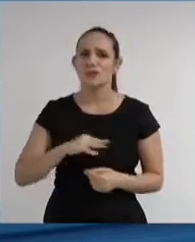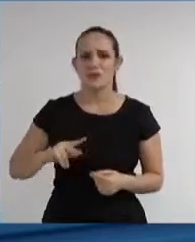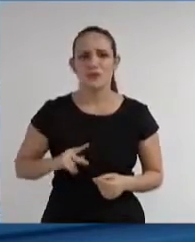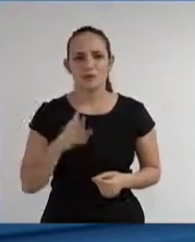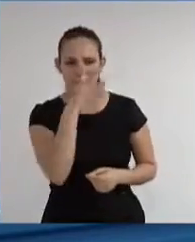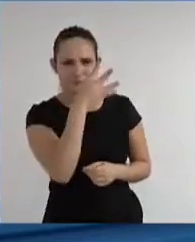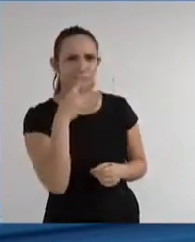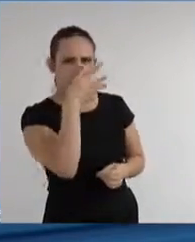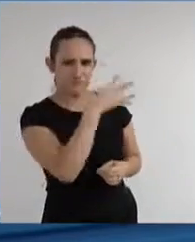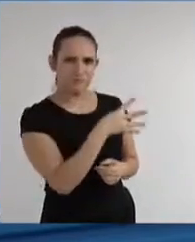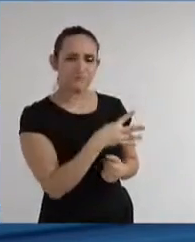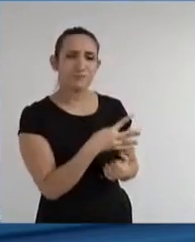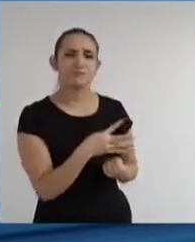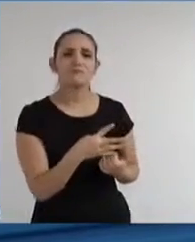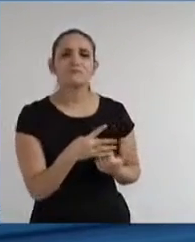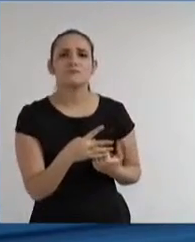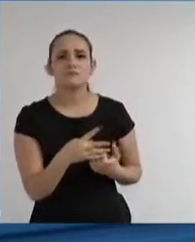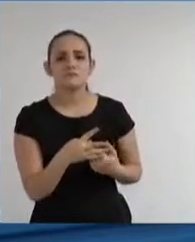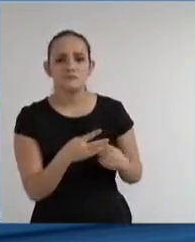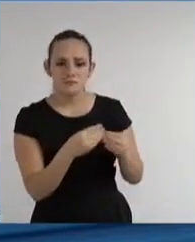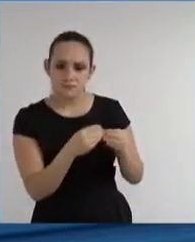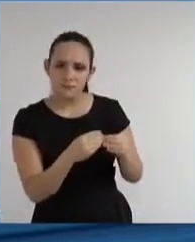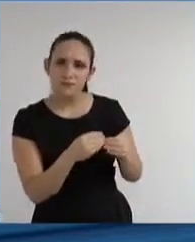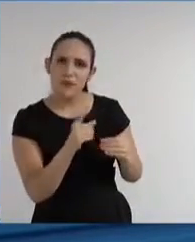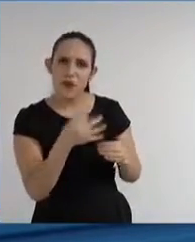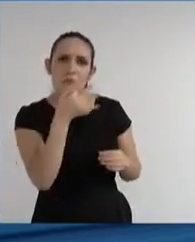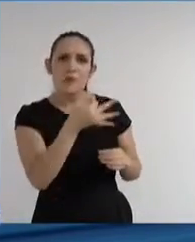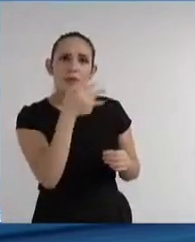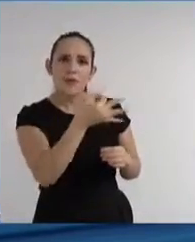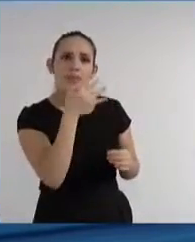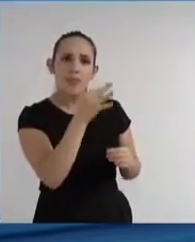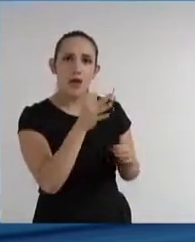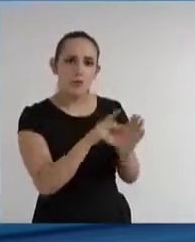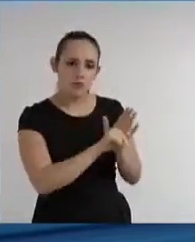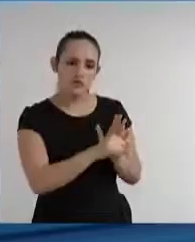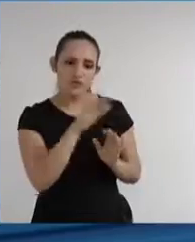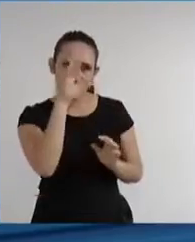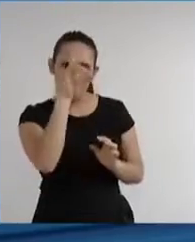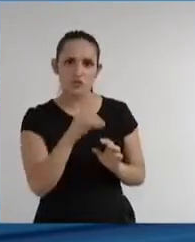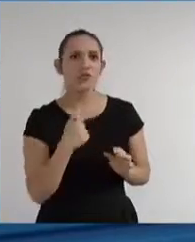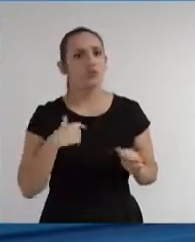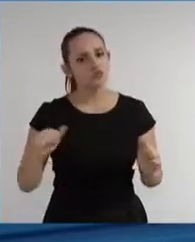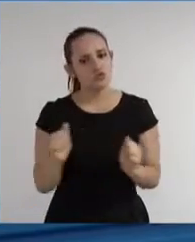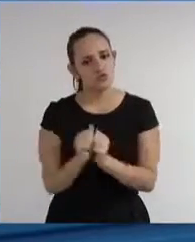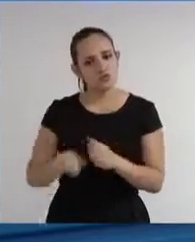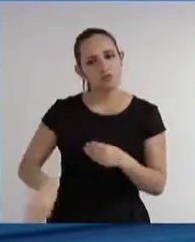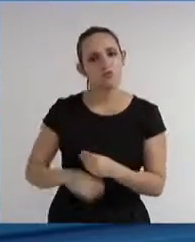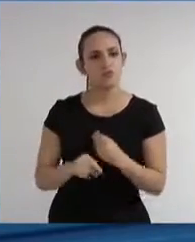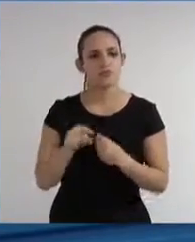do Ministério Público com relação ao plano diretor que hoje está na Câmara. Então, me somo